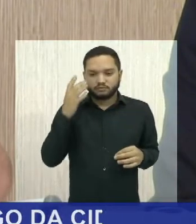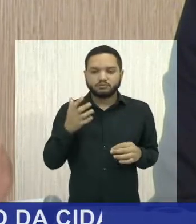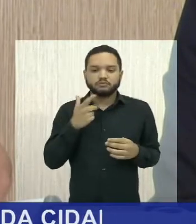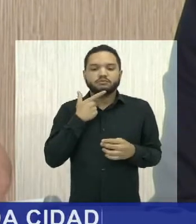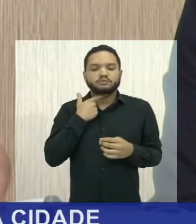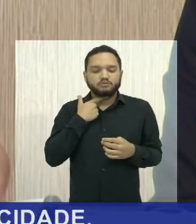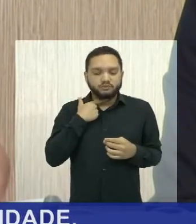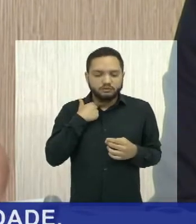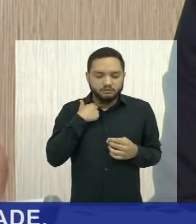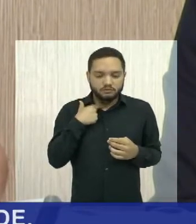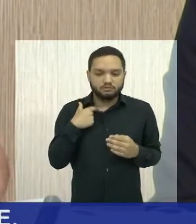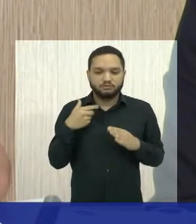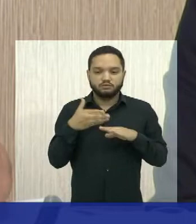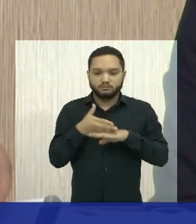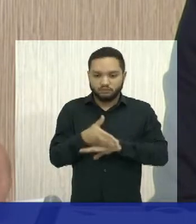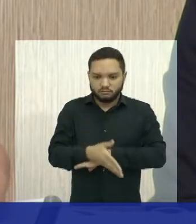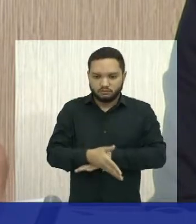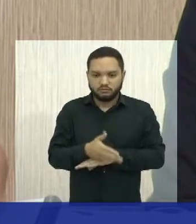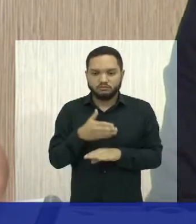sintam